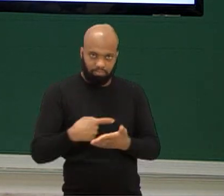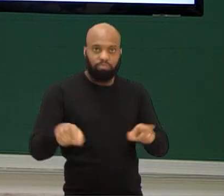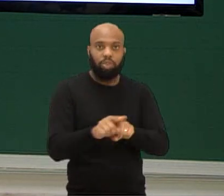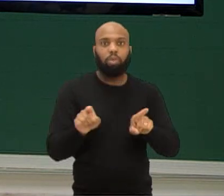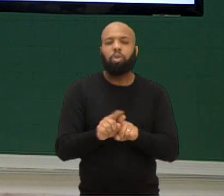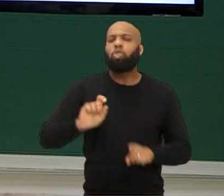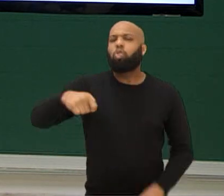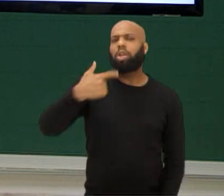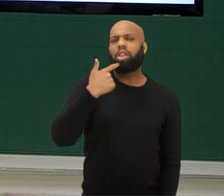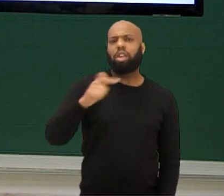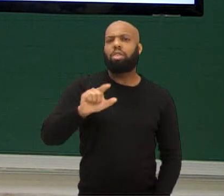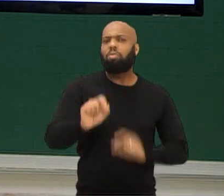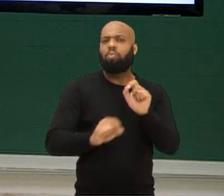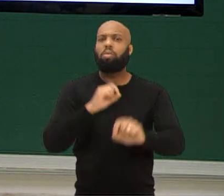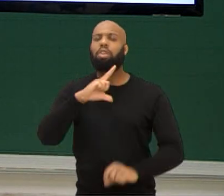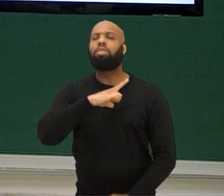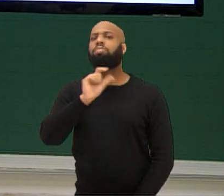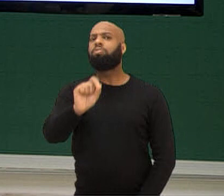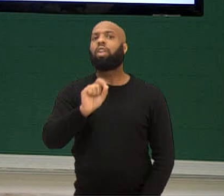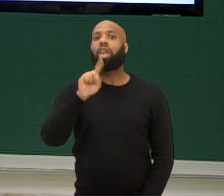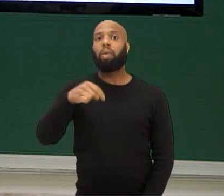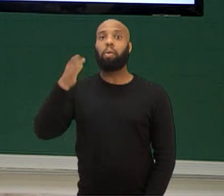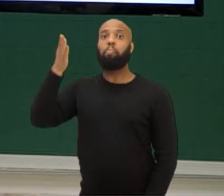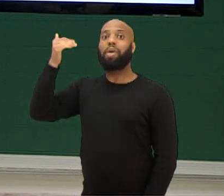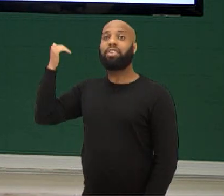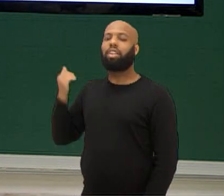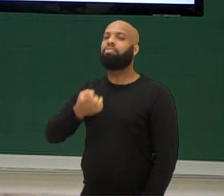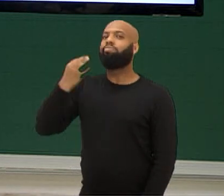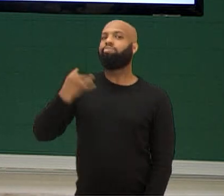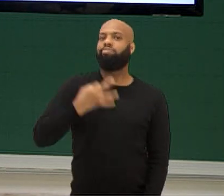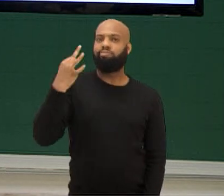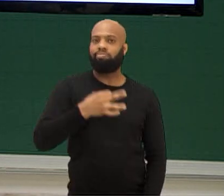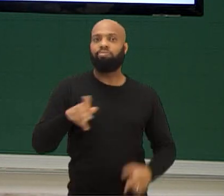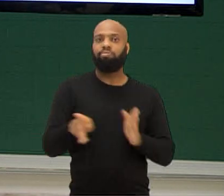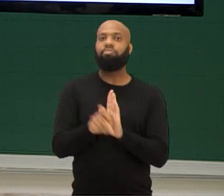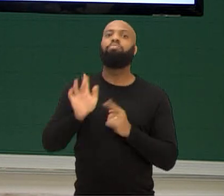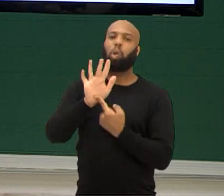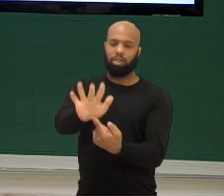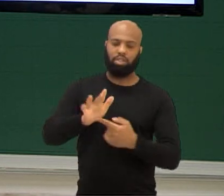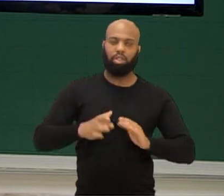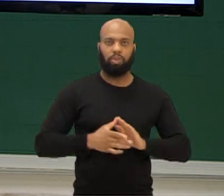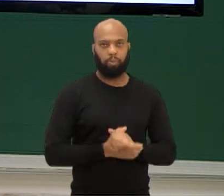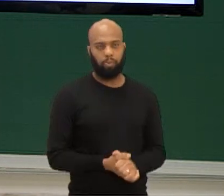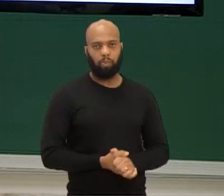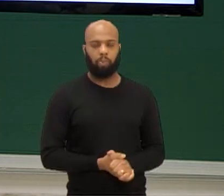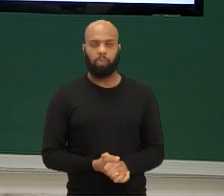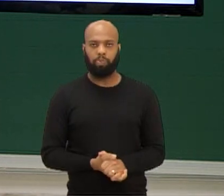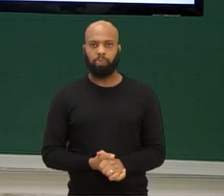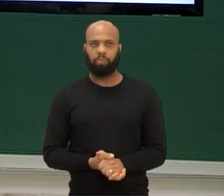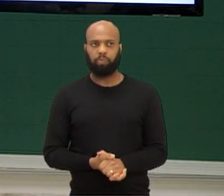saber ações no pretérito perfeito de indicativo e vamos conhecer um pouquinho mais sobre esse pretérito,